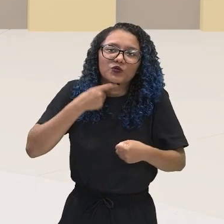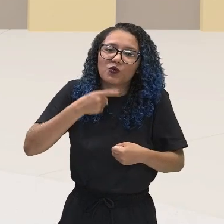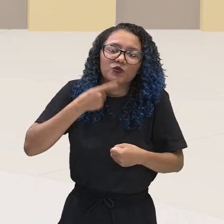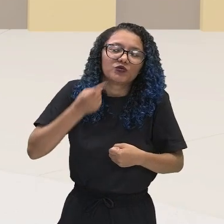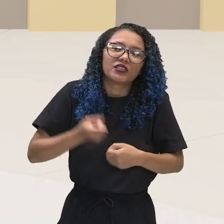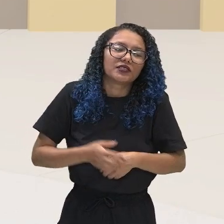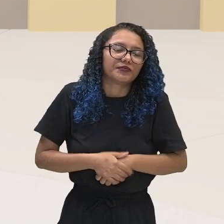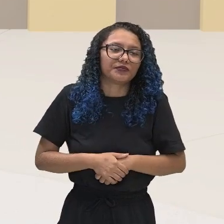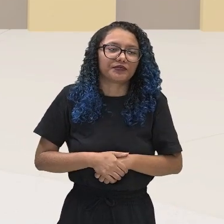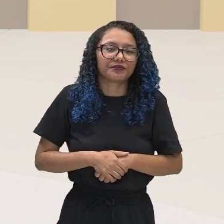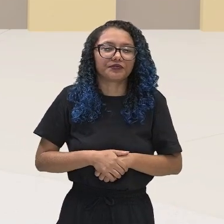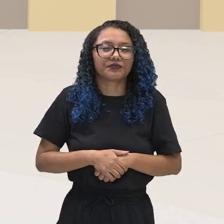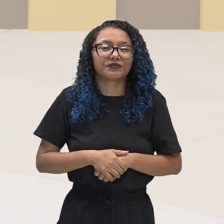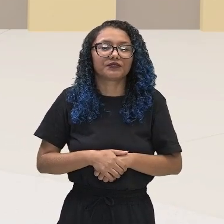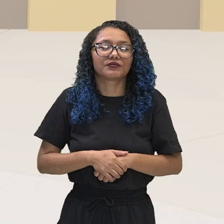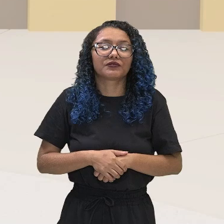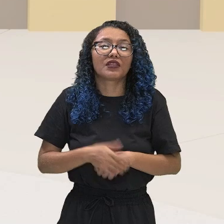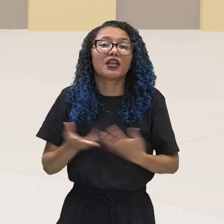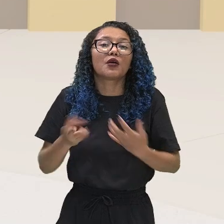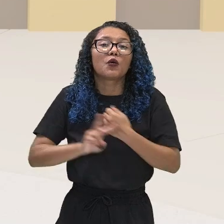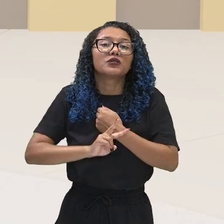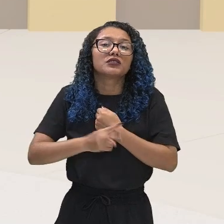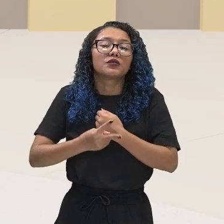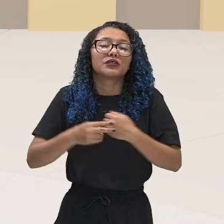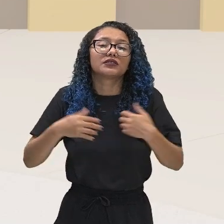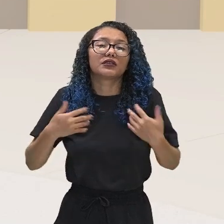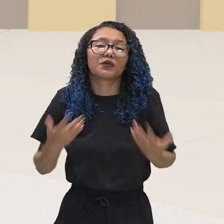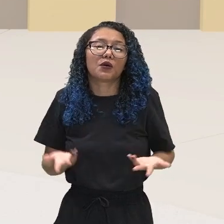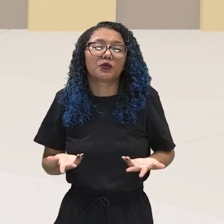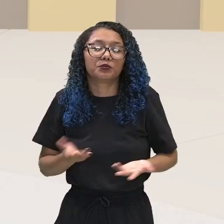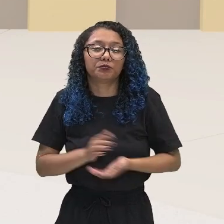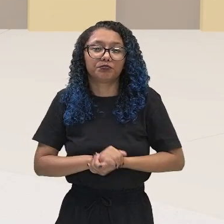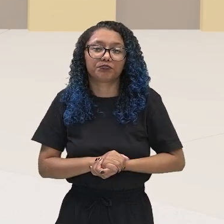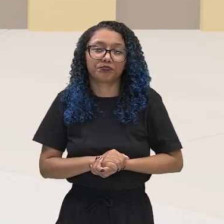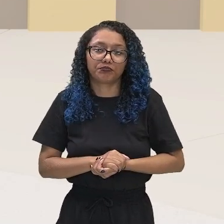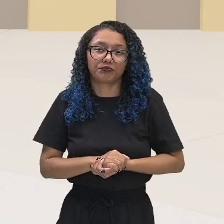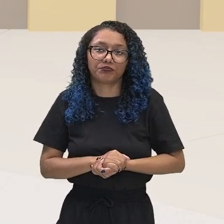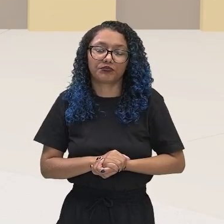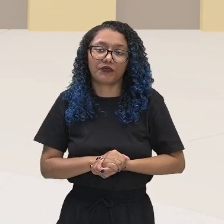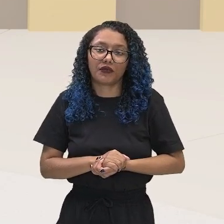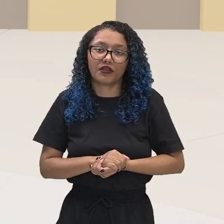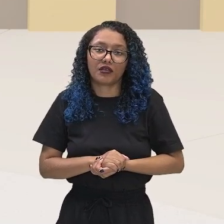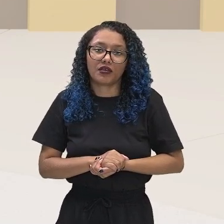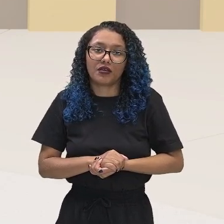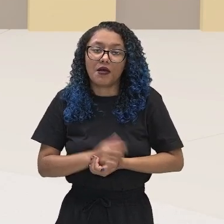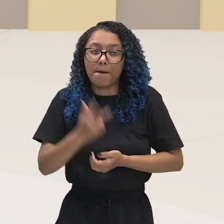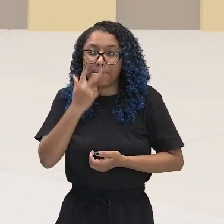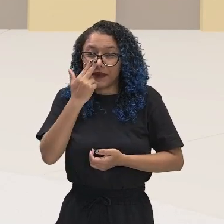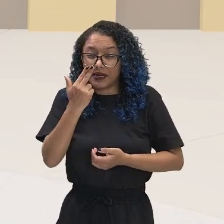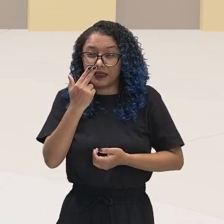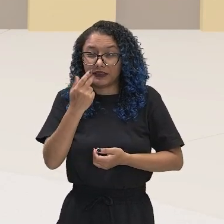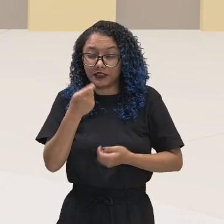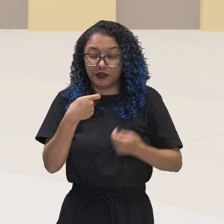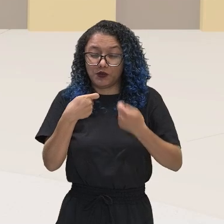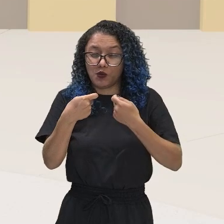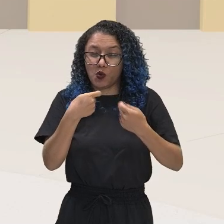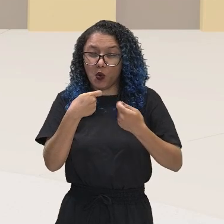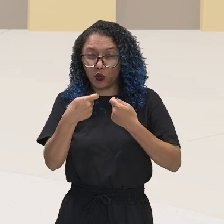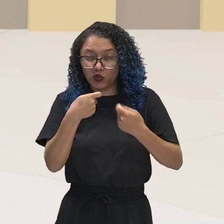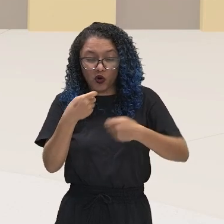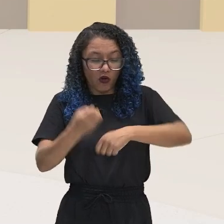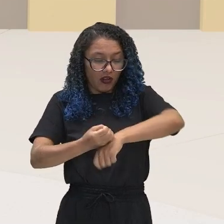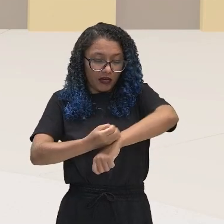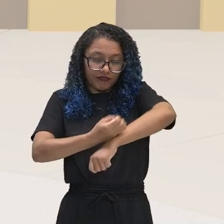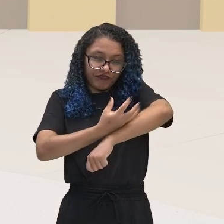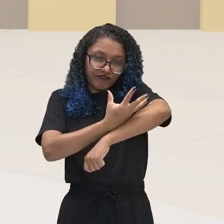resultado, a resignação assume o controle do indivíduo de forma emocional,